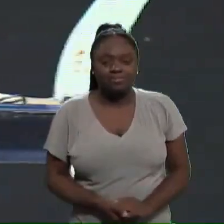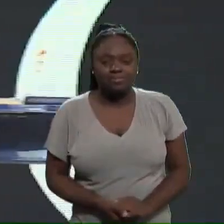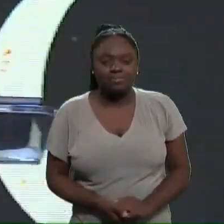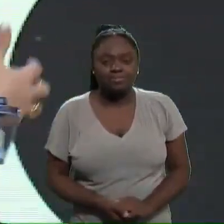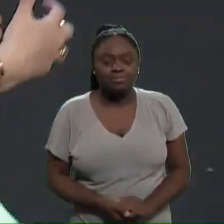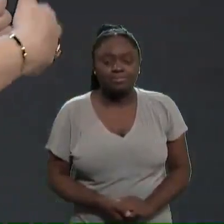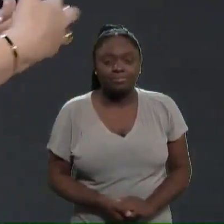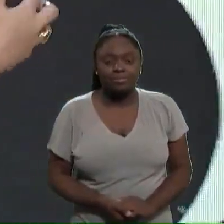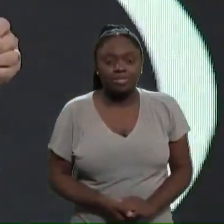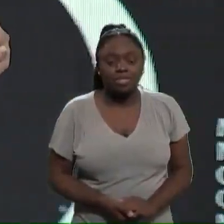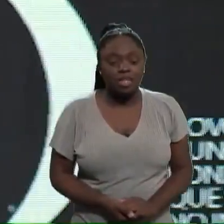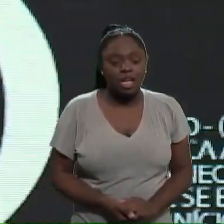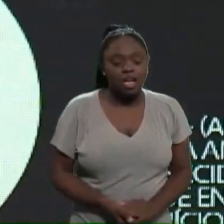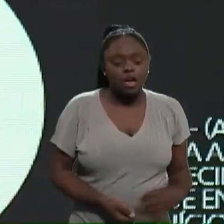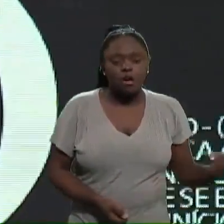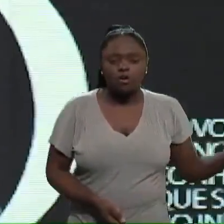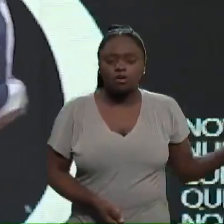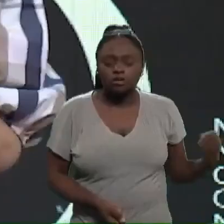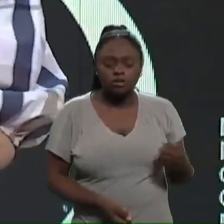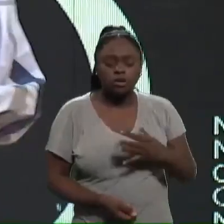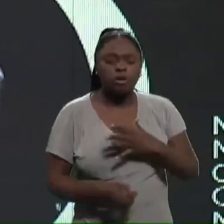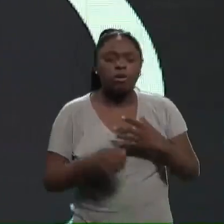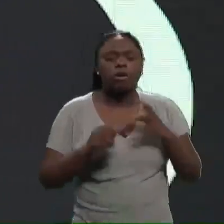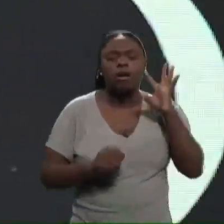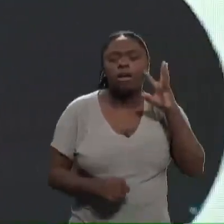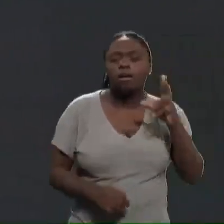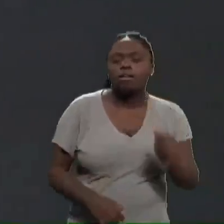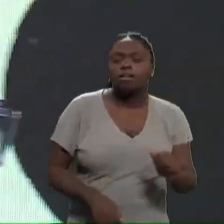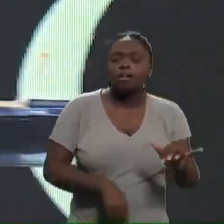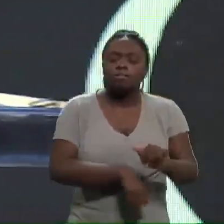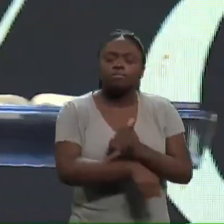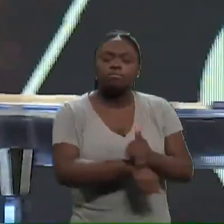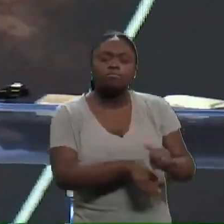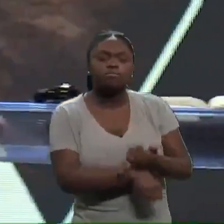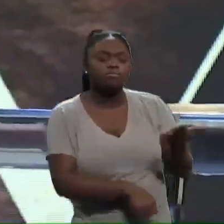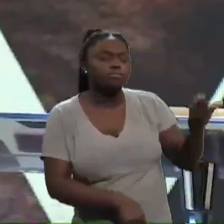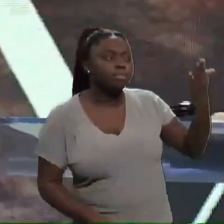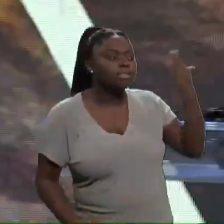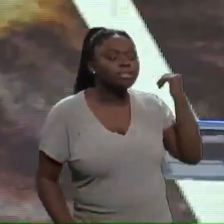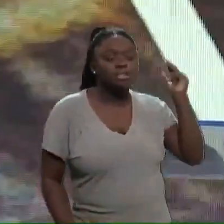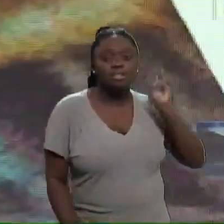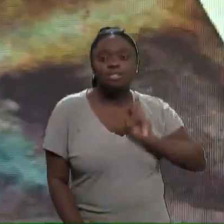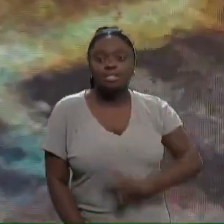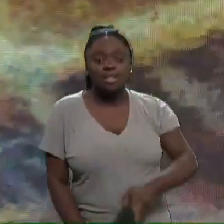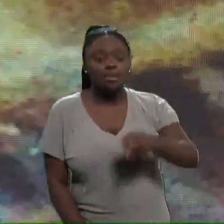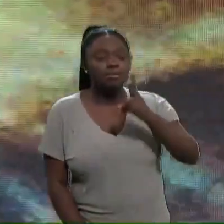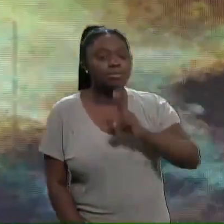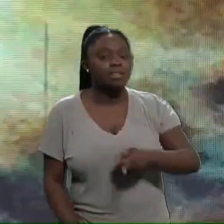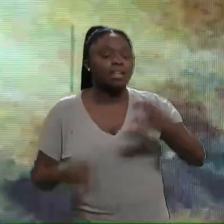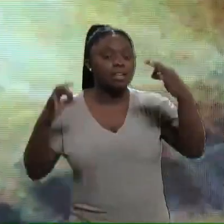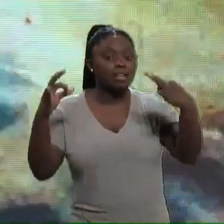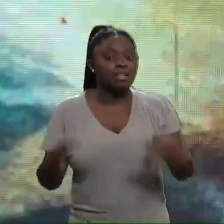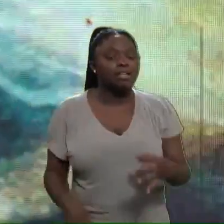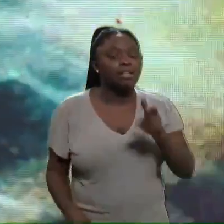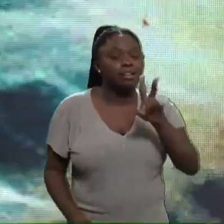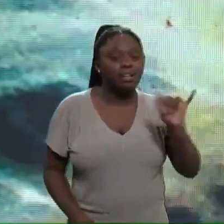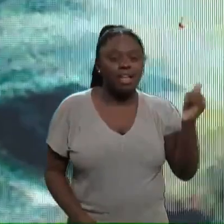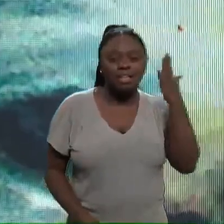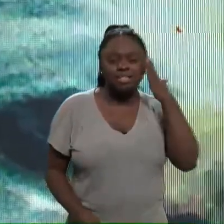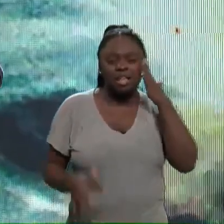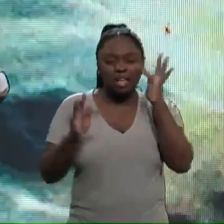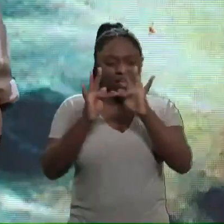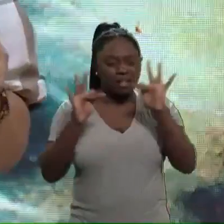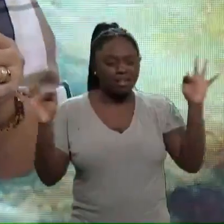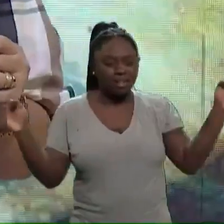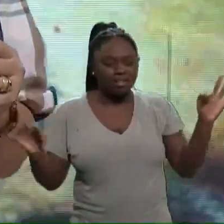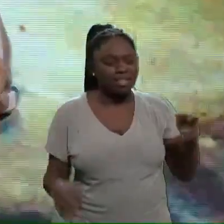Uma coisa que te fecha para o novo é você achar que as estratégias antigas sempre vão dar certo. Sabe aquela frase: sempre deu